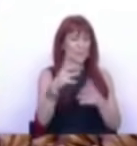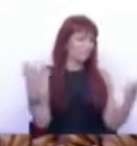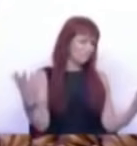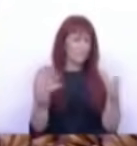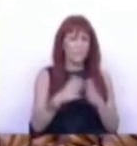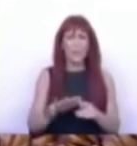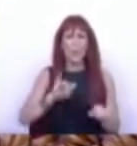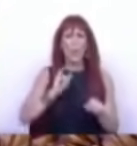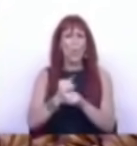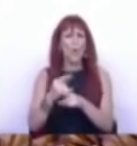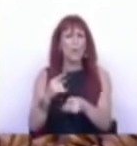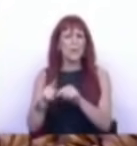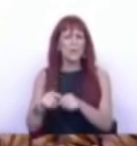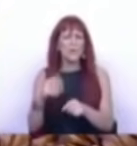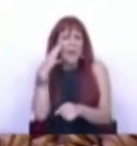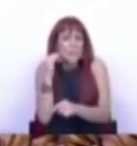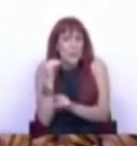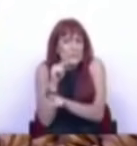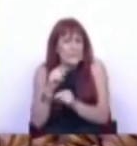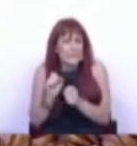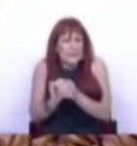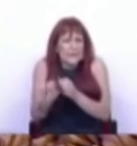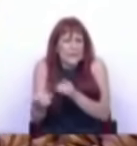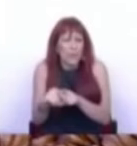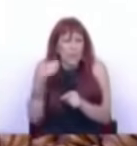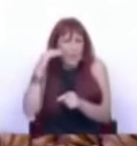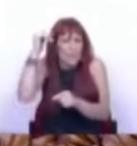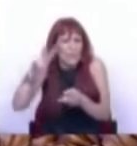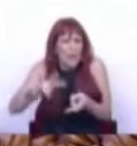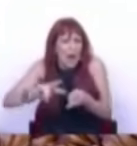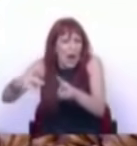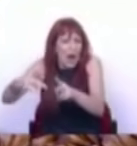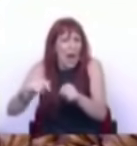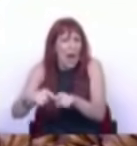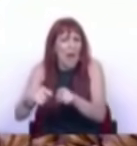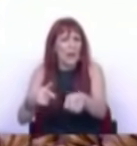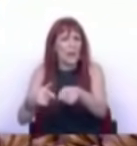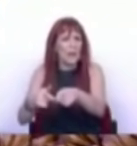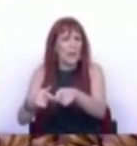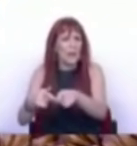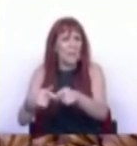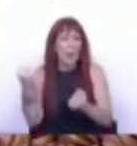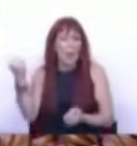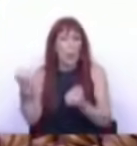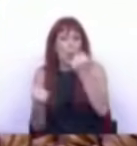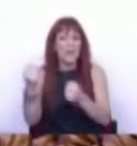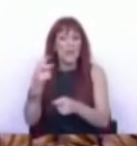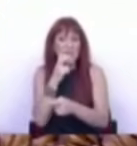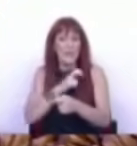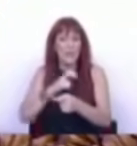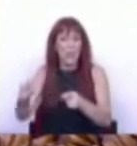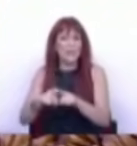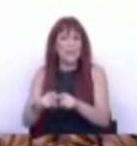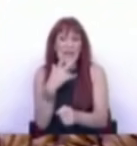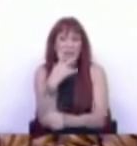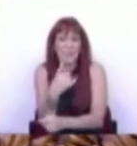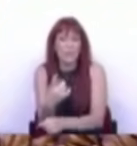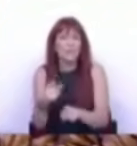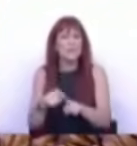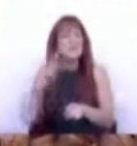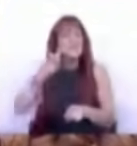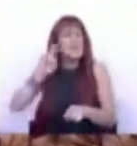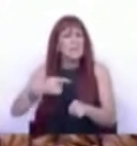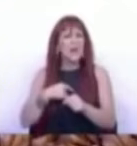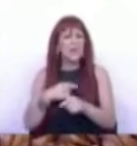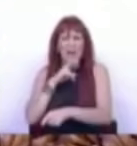portanto, aumentar mais. Aumentar mais. Atiram para uma futura transição para o, para o automóvel elétrico individual, sabendo que